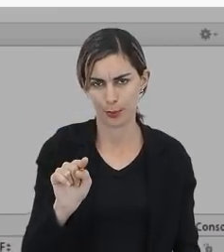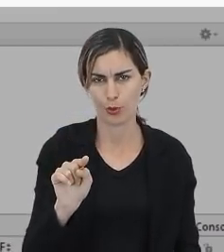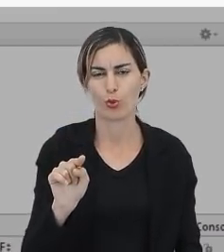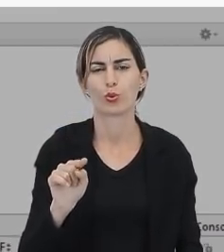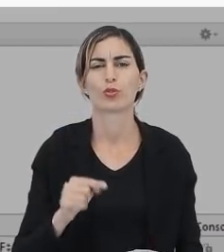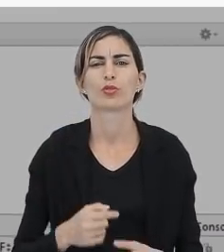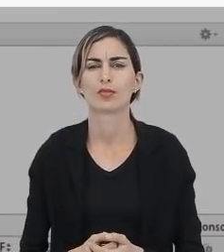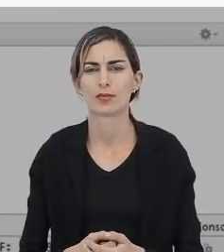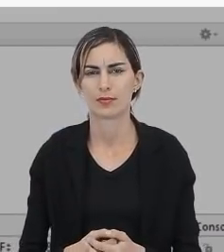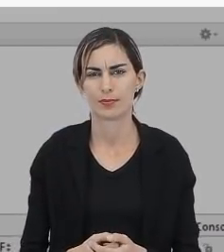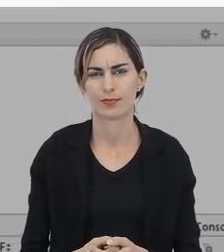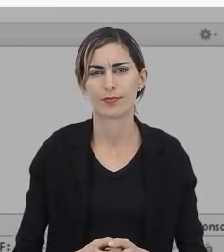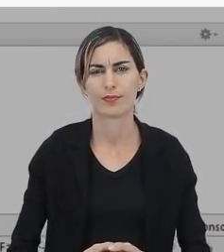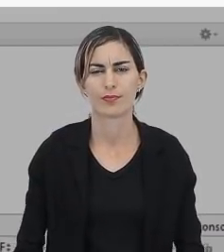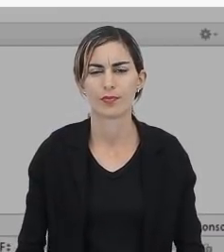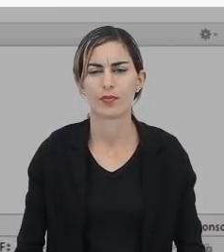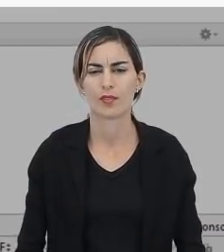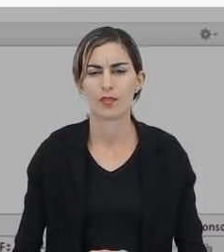tv.setText